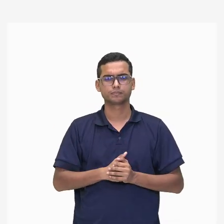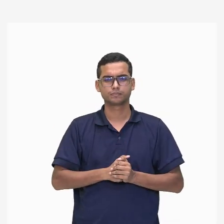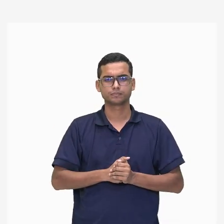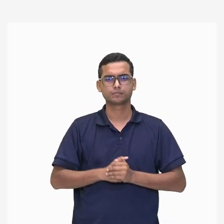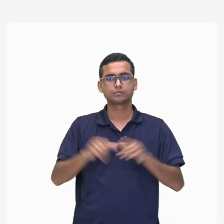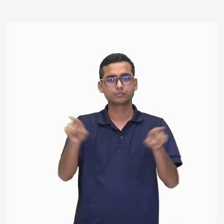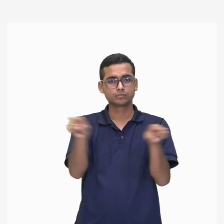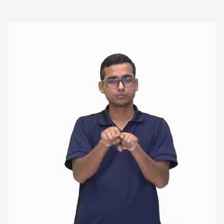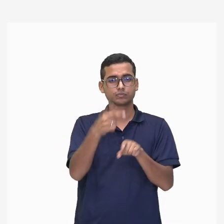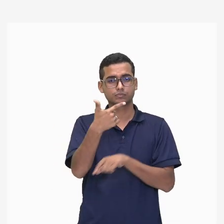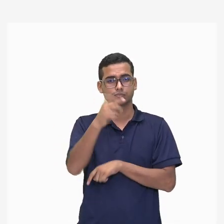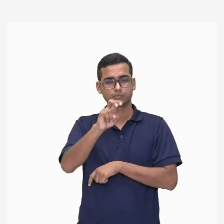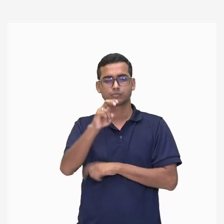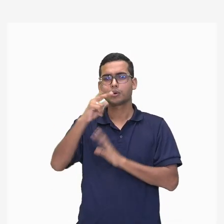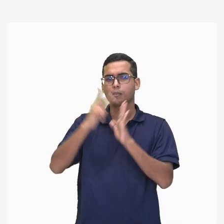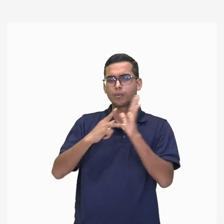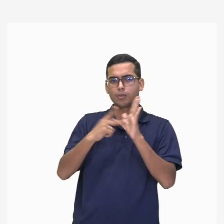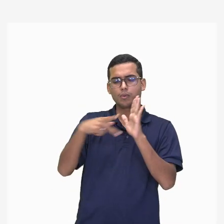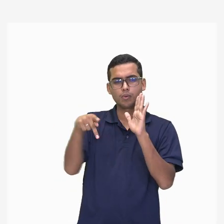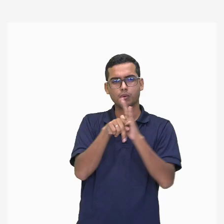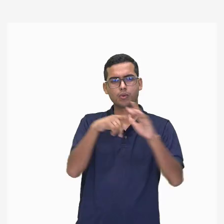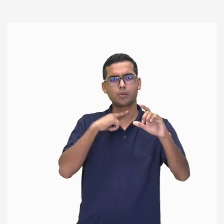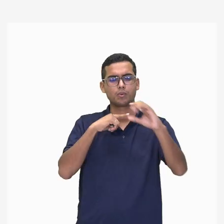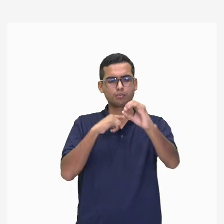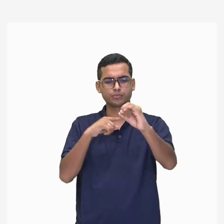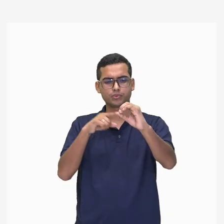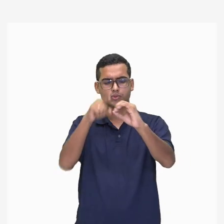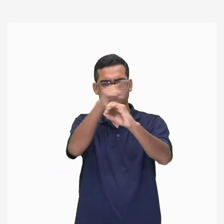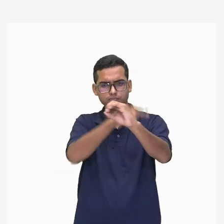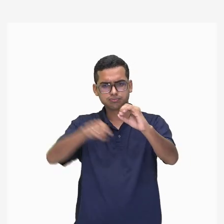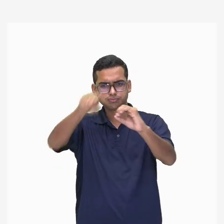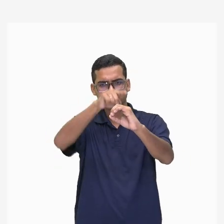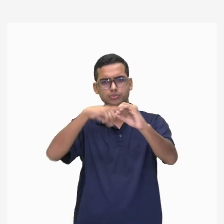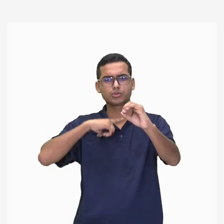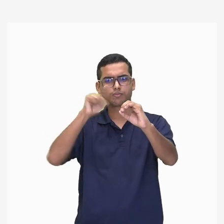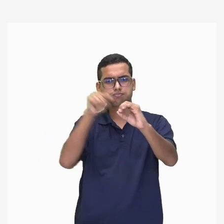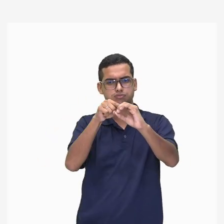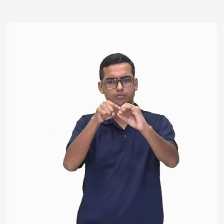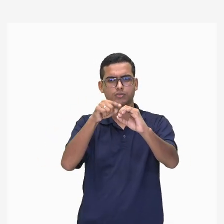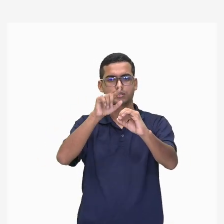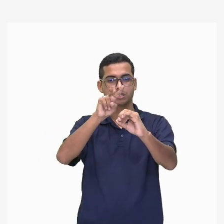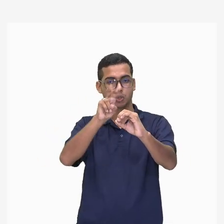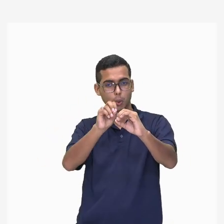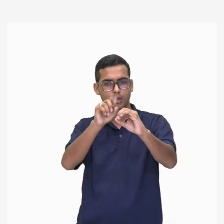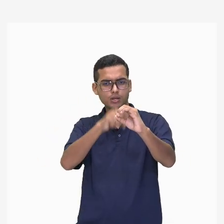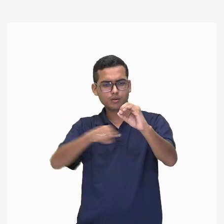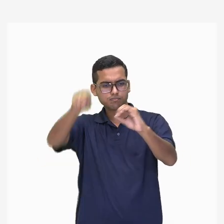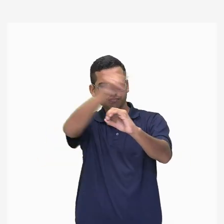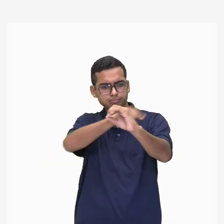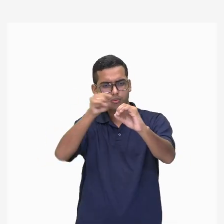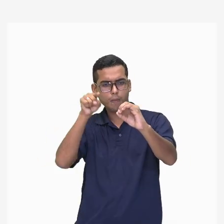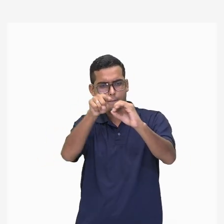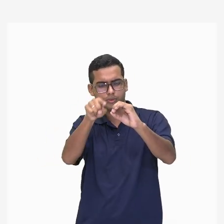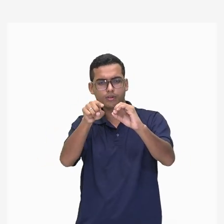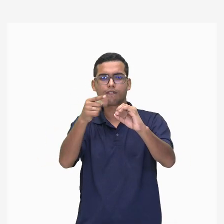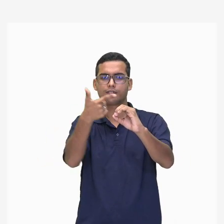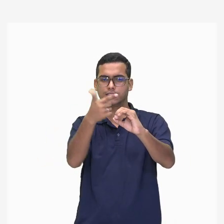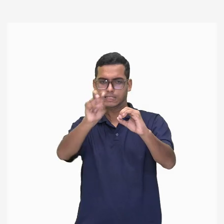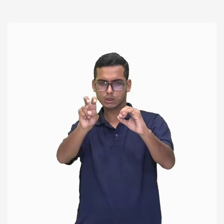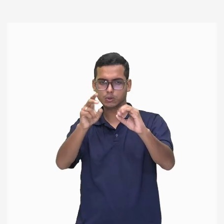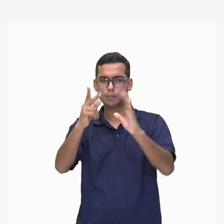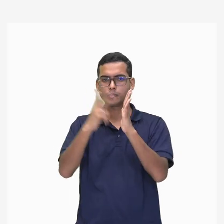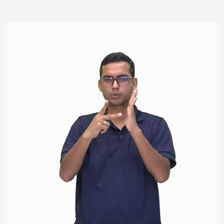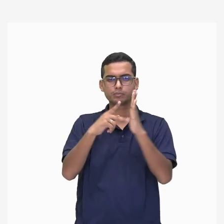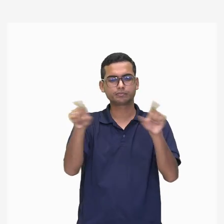25 pontos no anel ao redor dele. Nós vamos já ver isso daí. Os dardos. Cada jogador lança